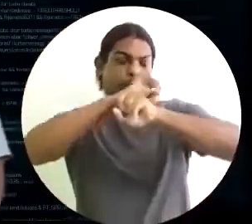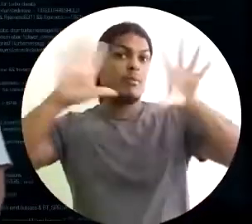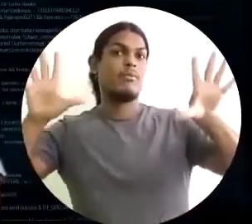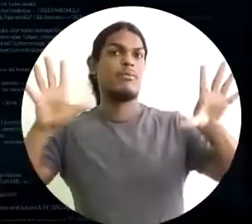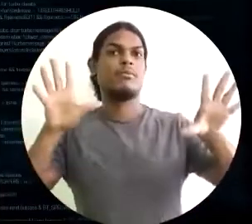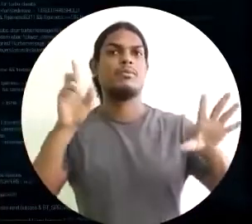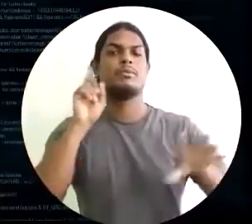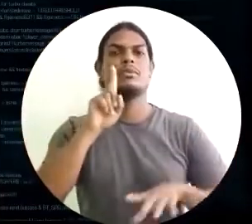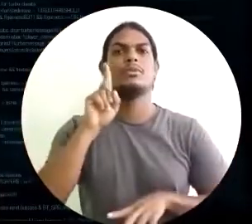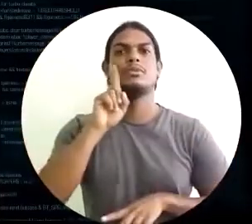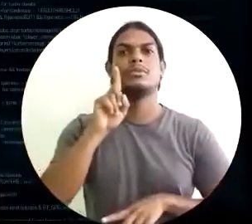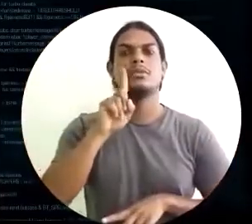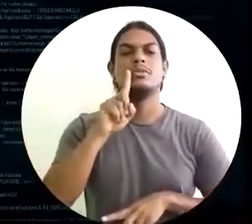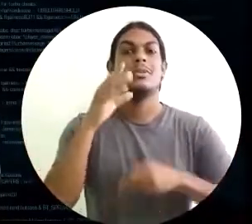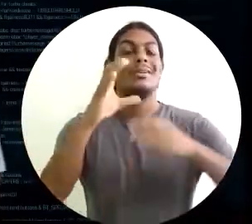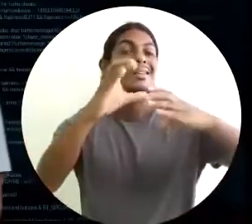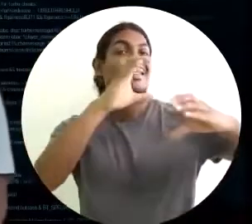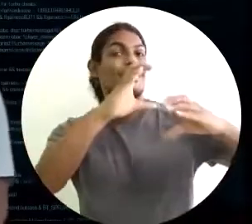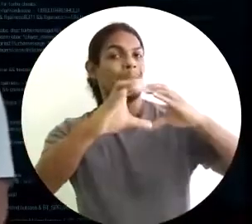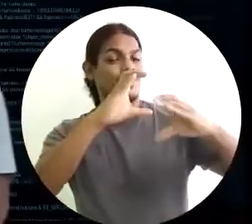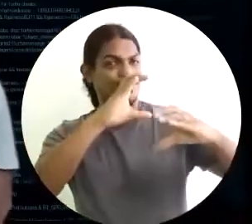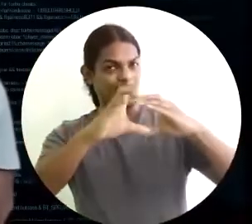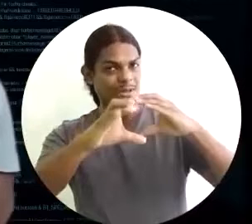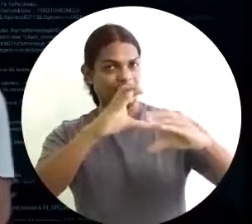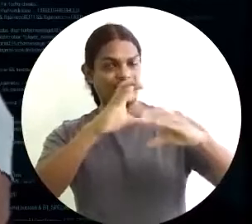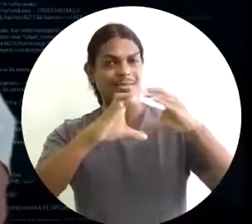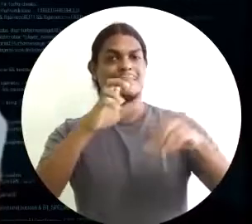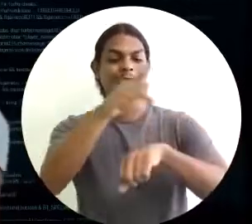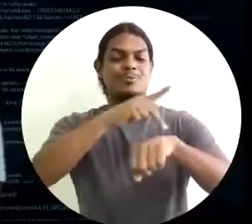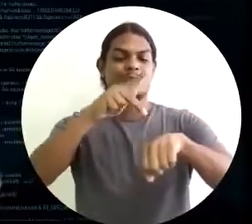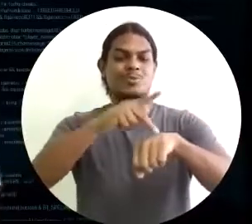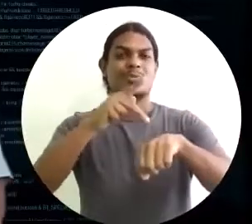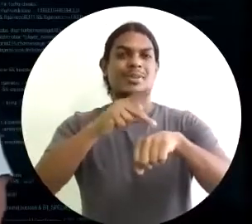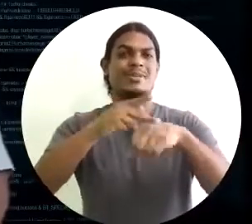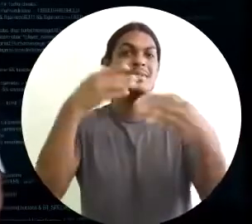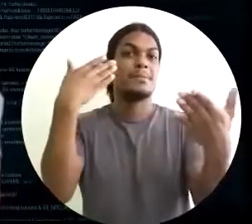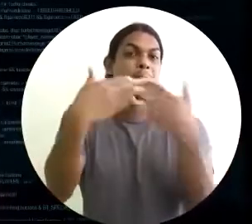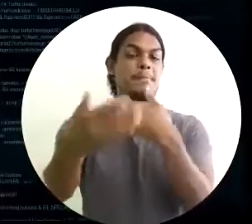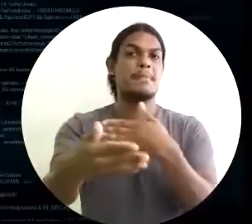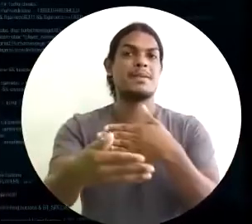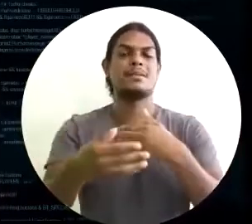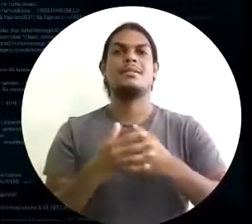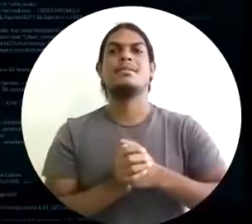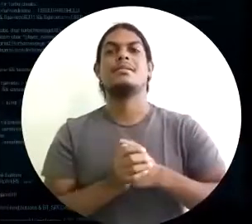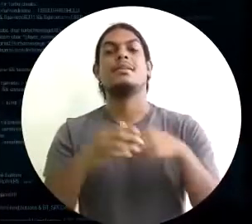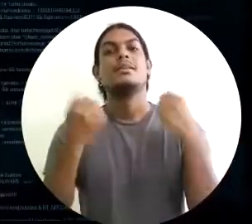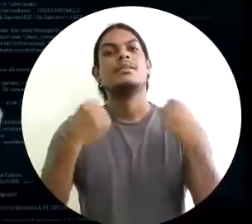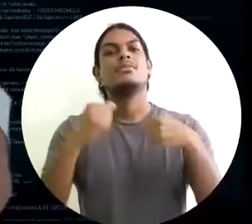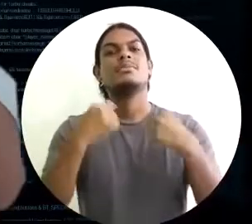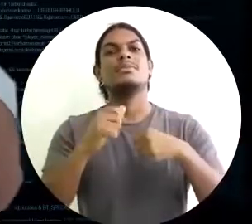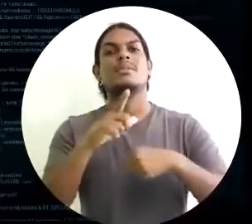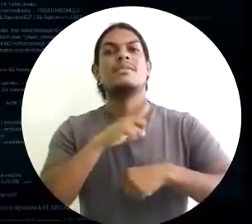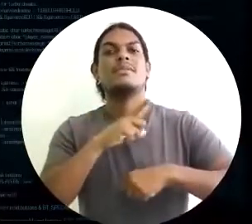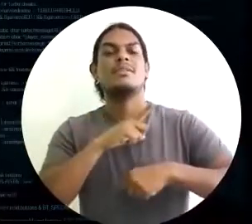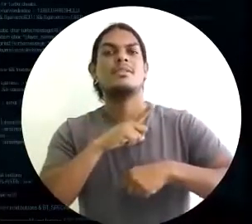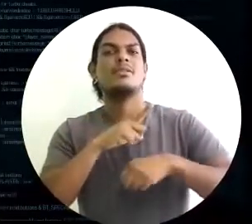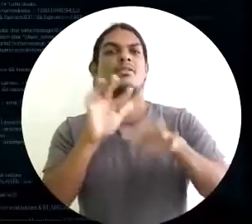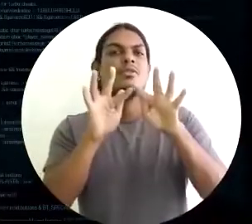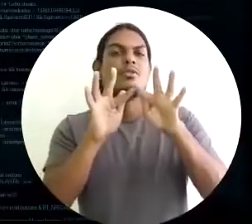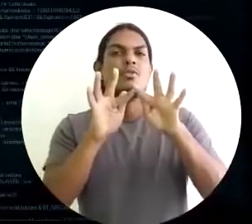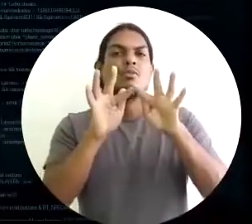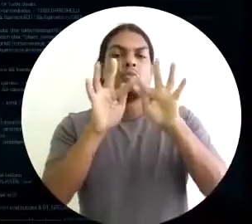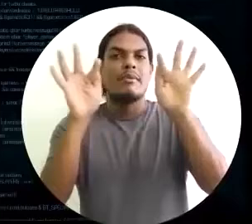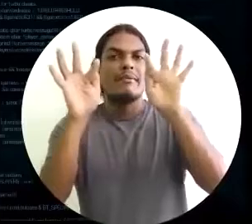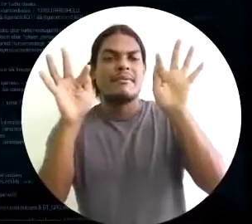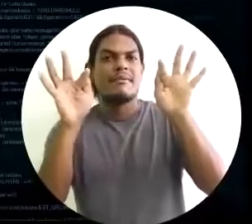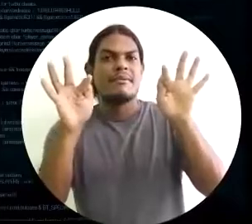seu território, a comunicação do país seria perdida. Então precisava de um meio de que ela fosse descentralizada,